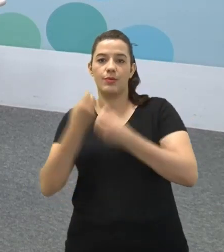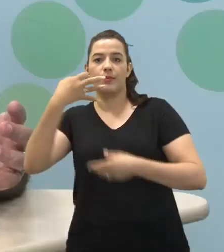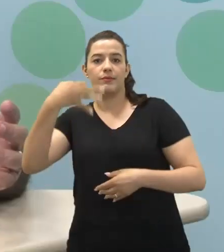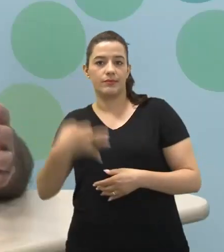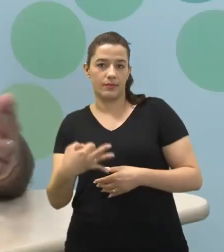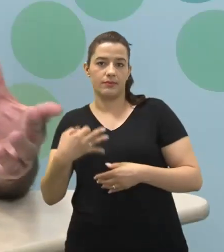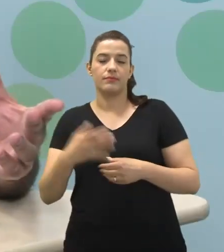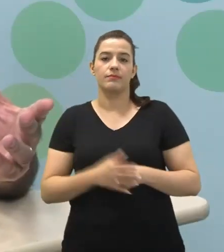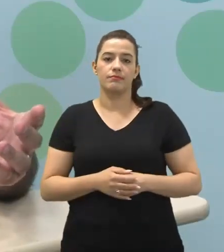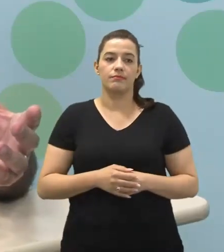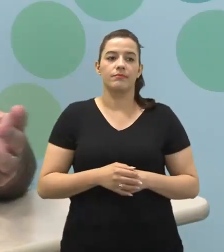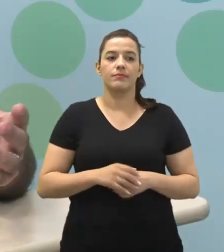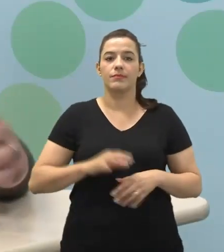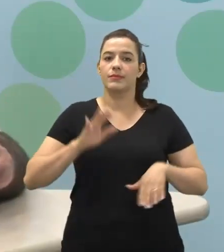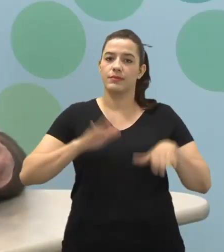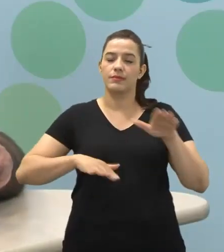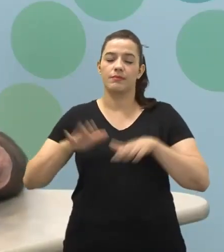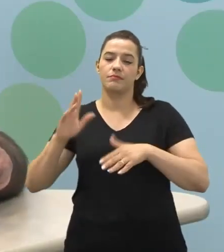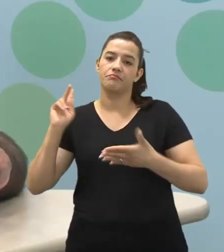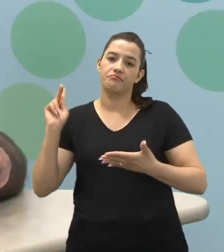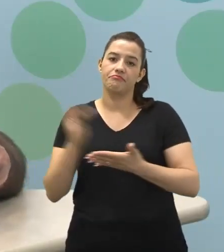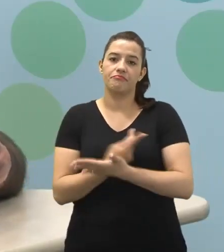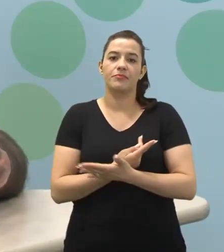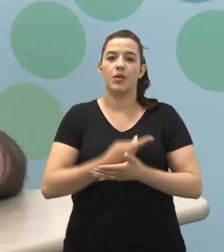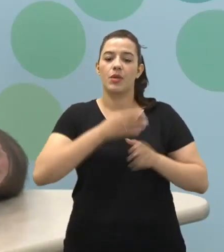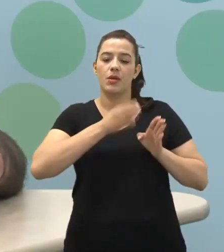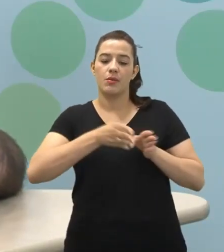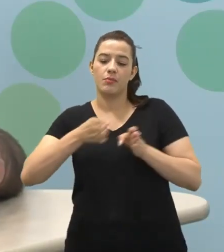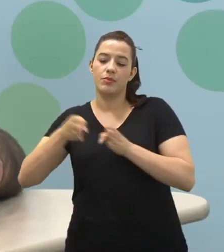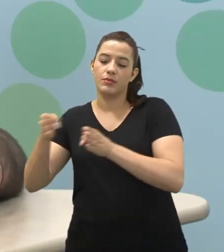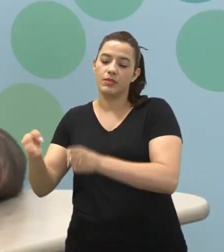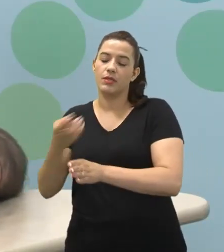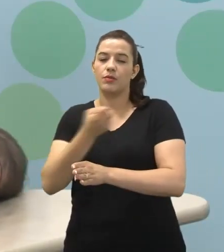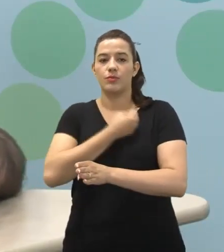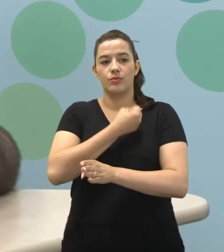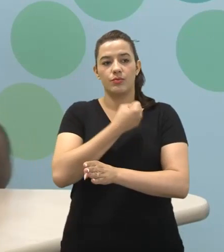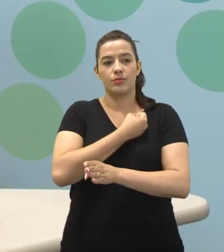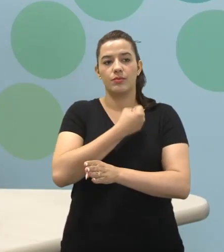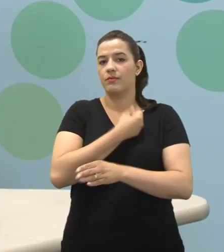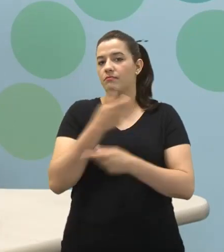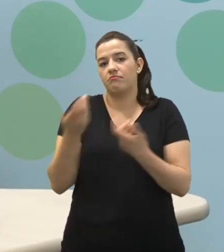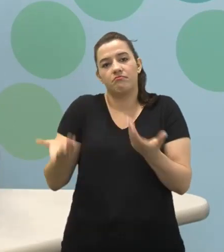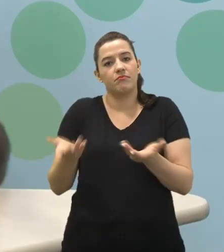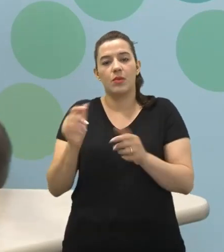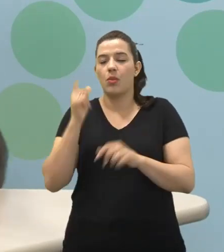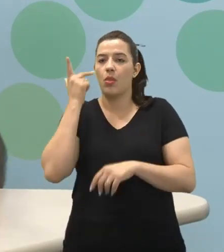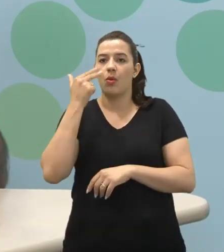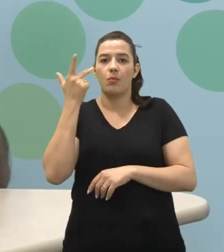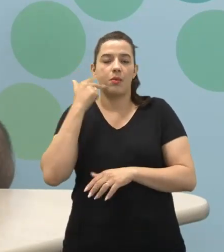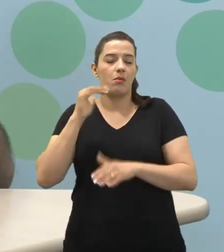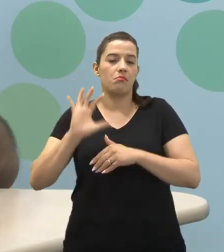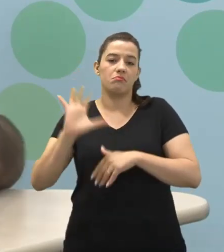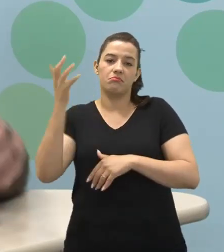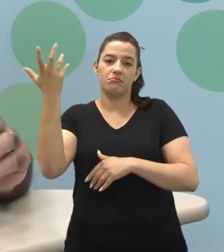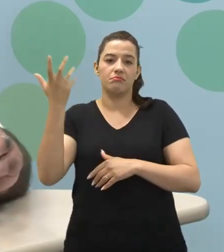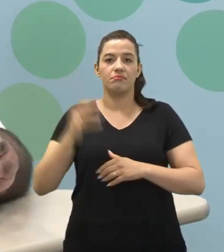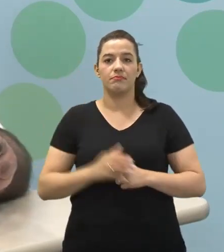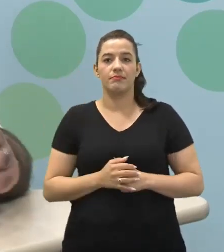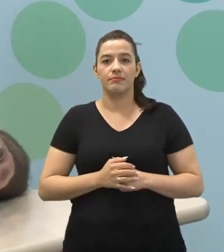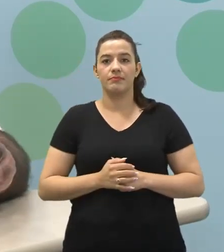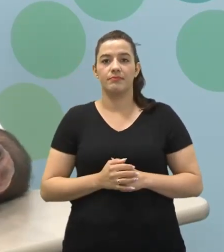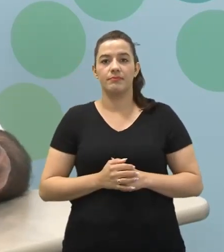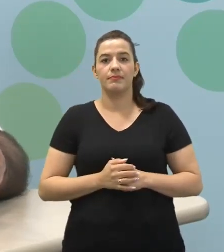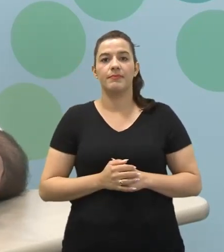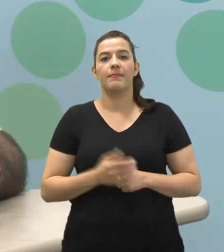da questão do erro ao posicionar os números faz parte do processo Então faz parte do processo né